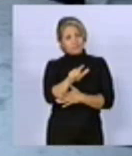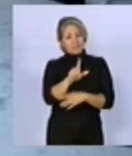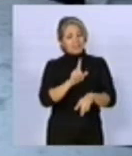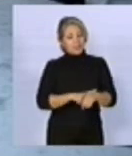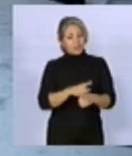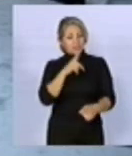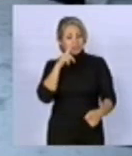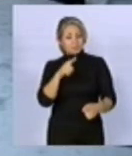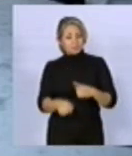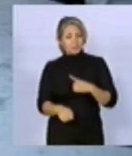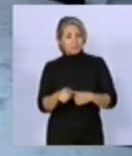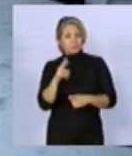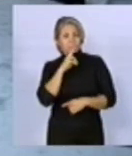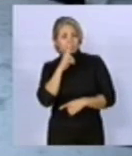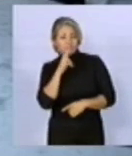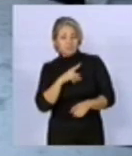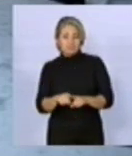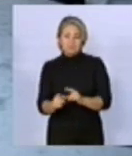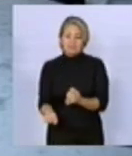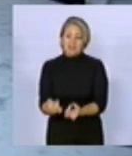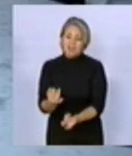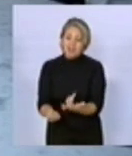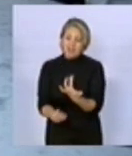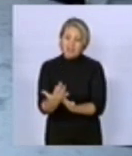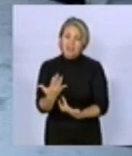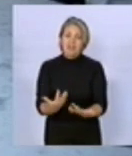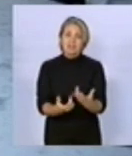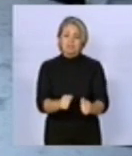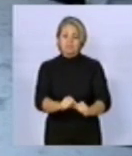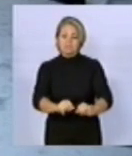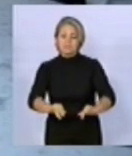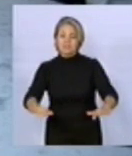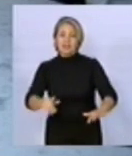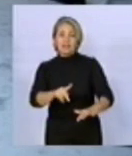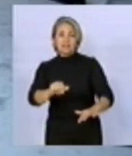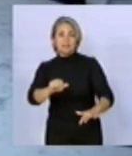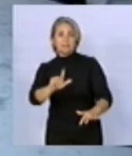de imediato a queima da carta da palha de cana